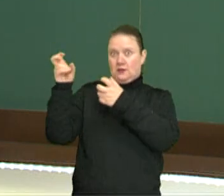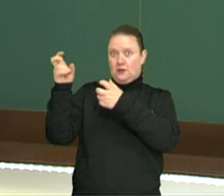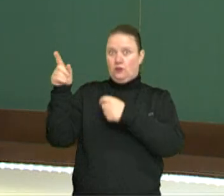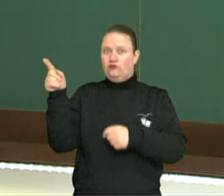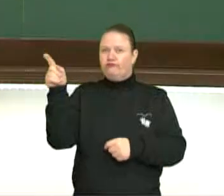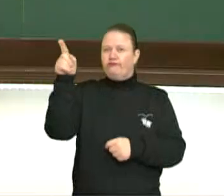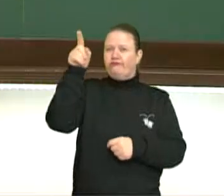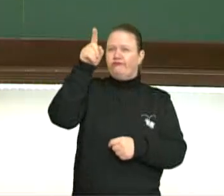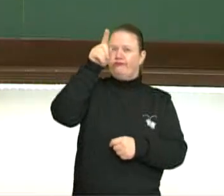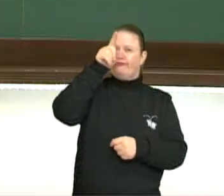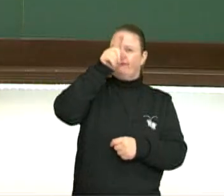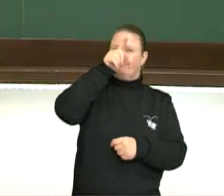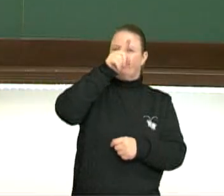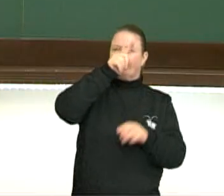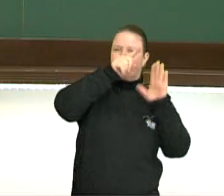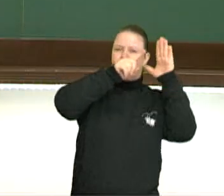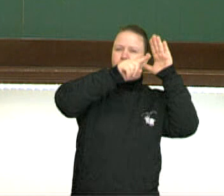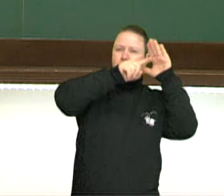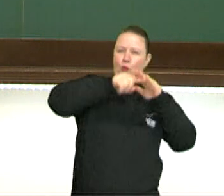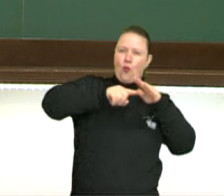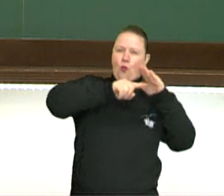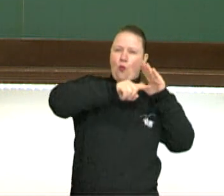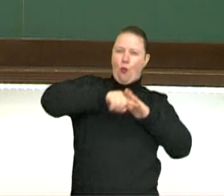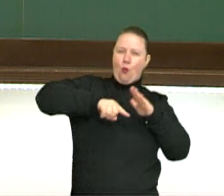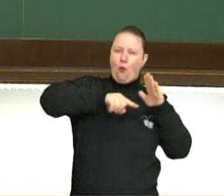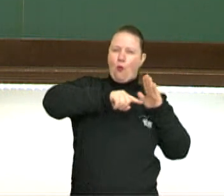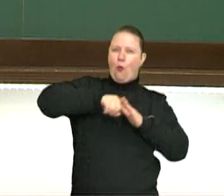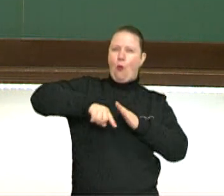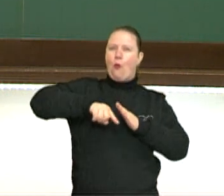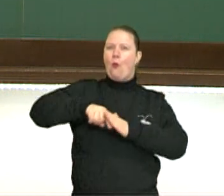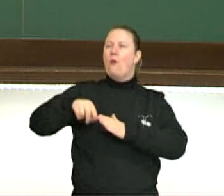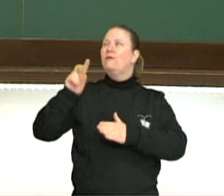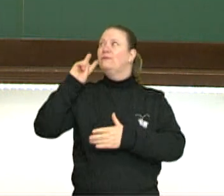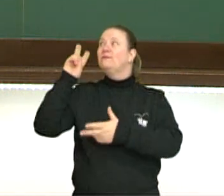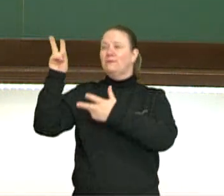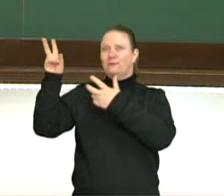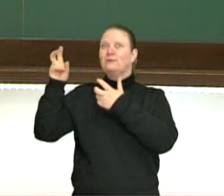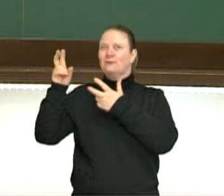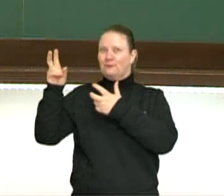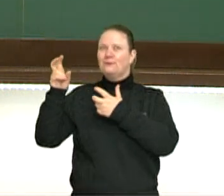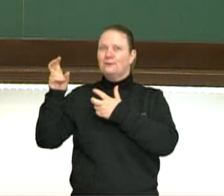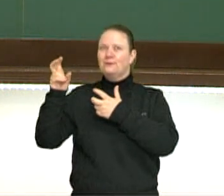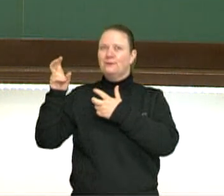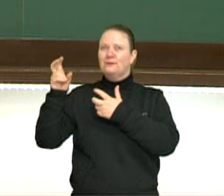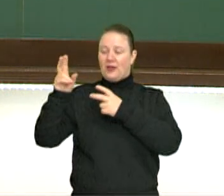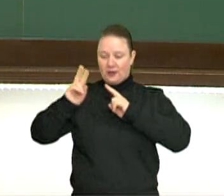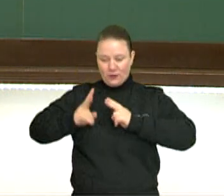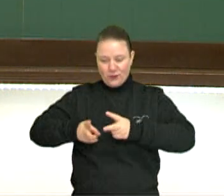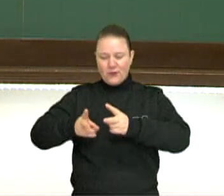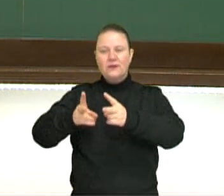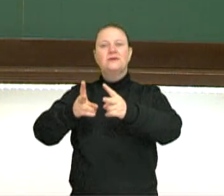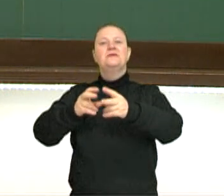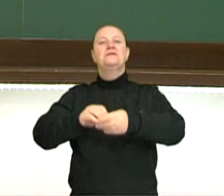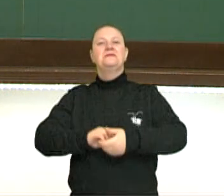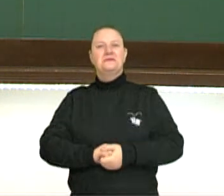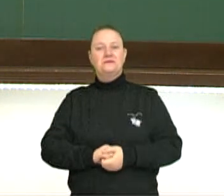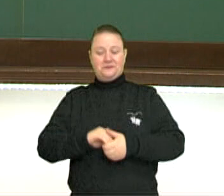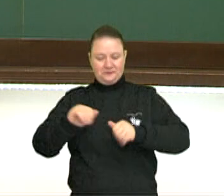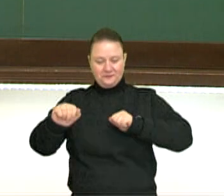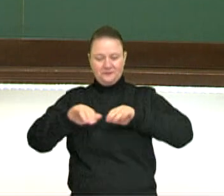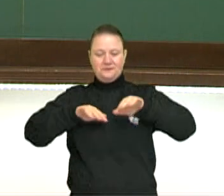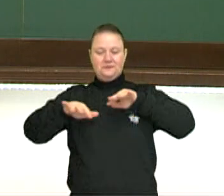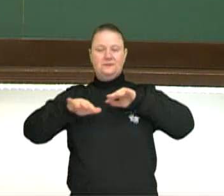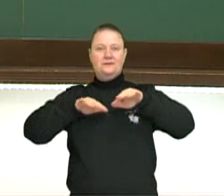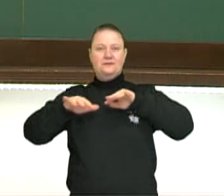movimento circular e a força centrípeta está aqui, ó, pá, toda vez alinhando esse movimento,